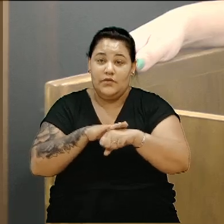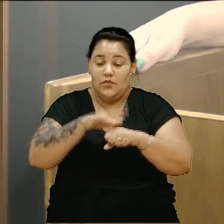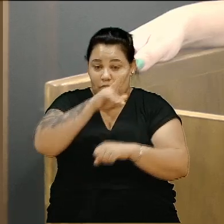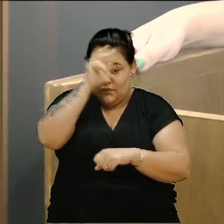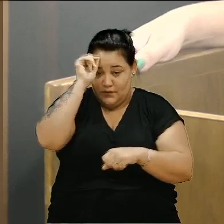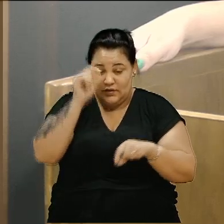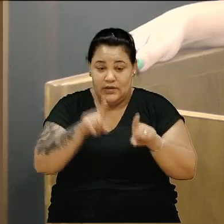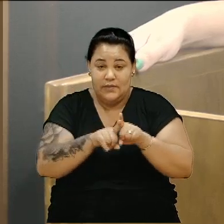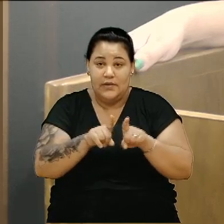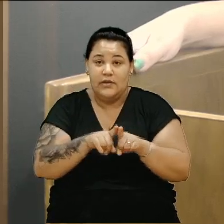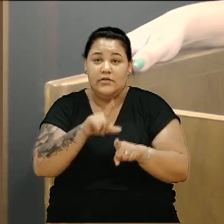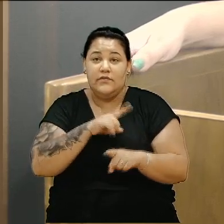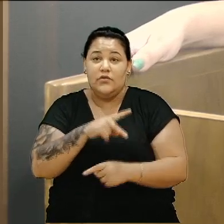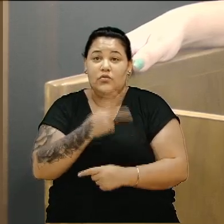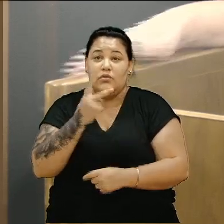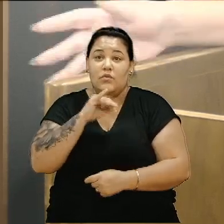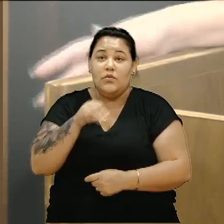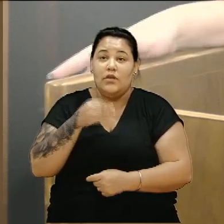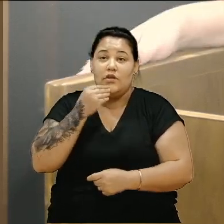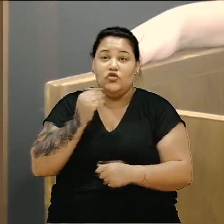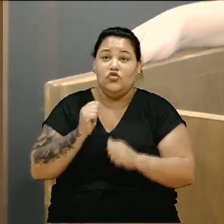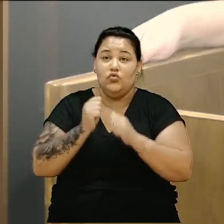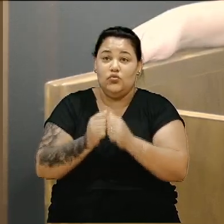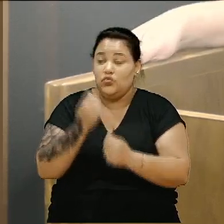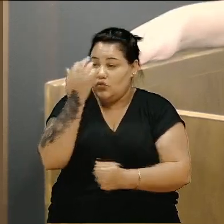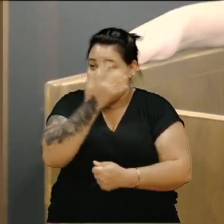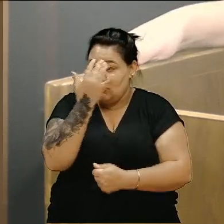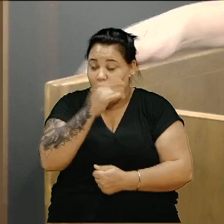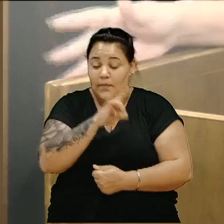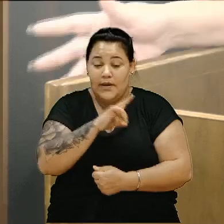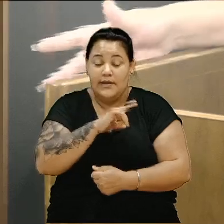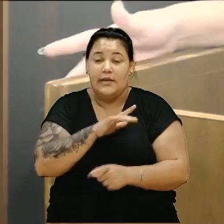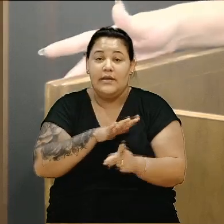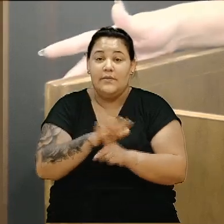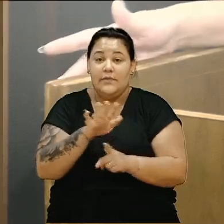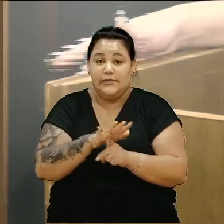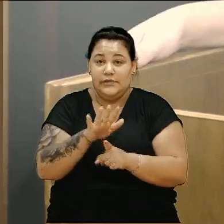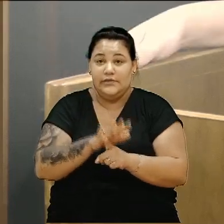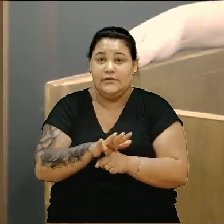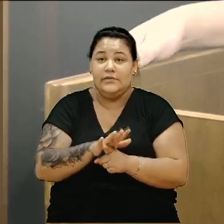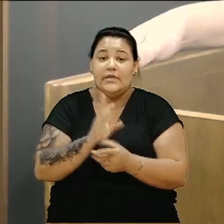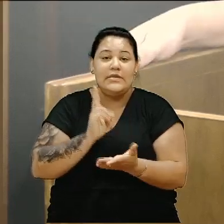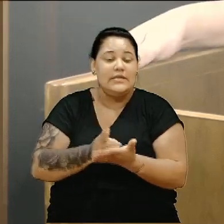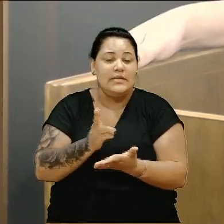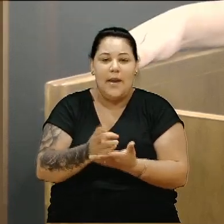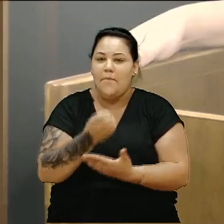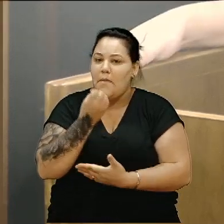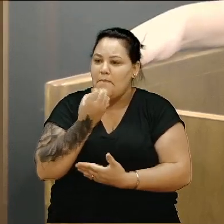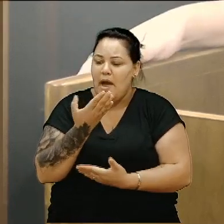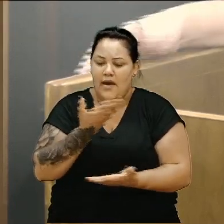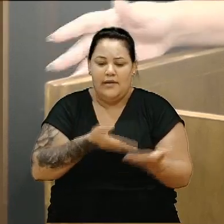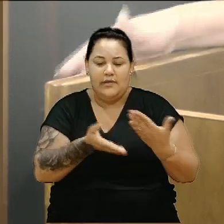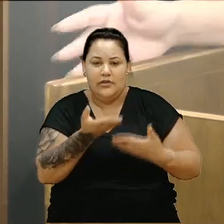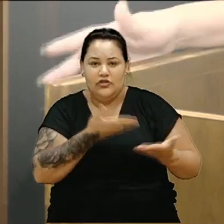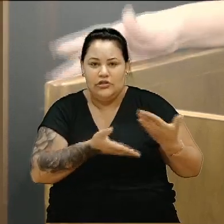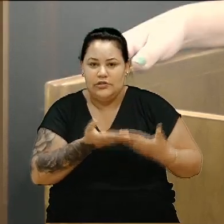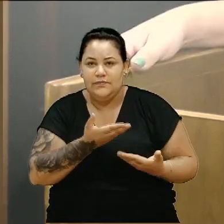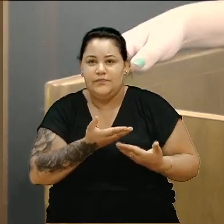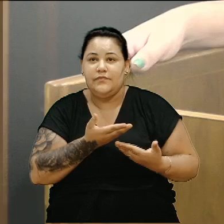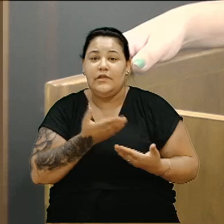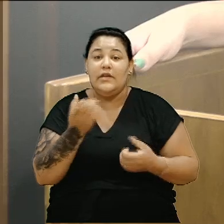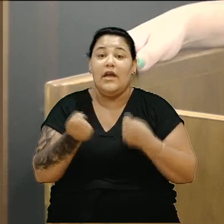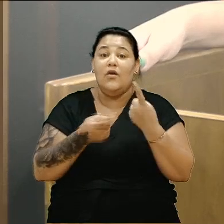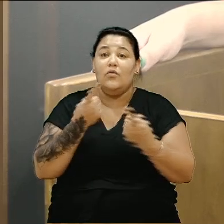já com o prefeito Adiló para levar demandas. Sempre fui muito bem recebida, né? E algumas demandas